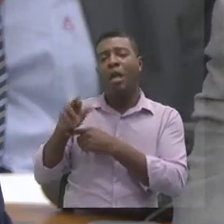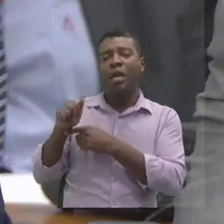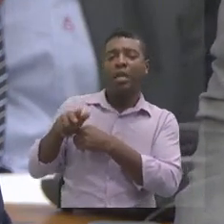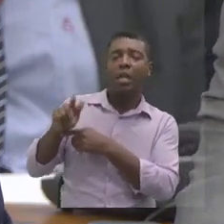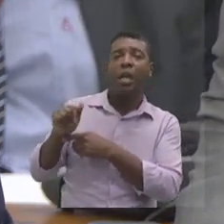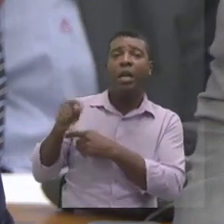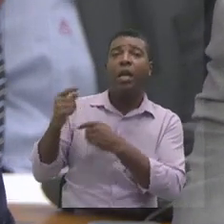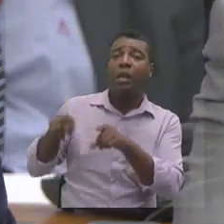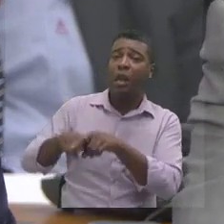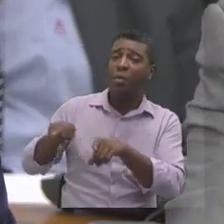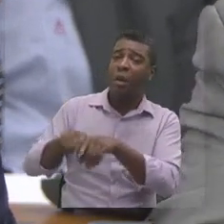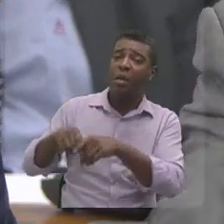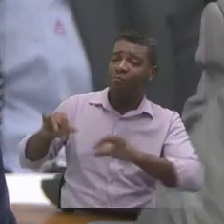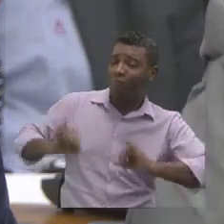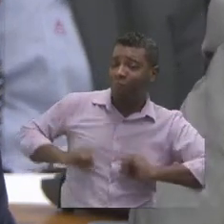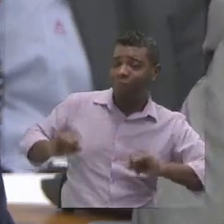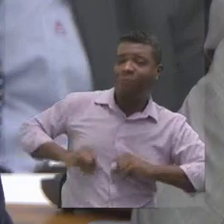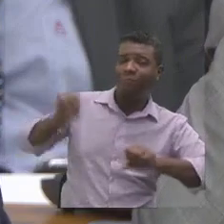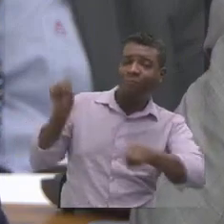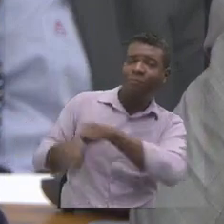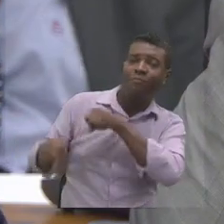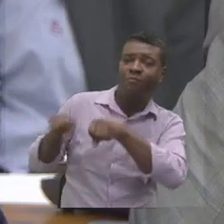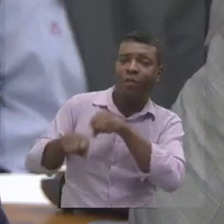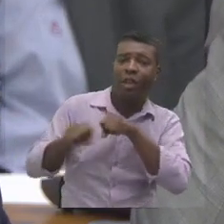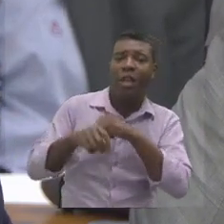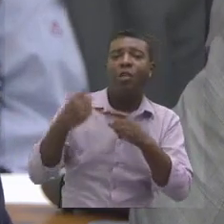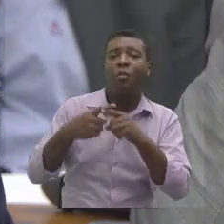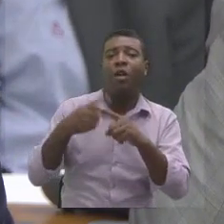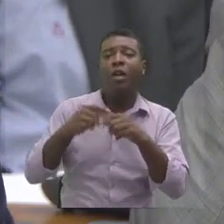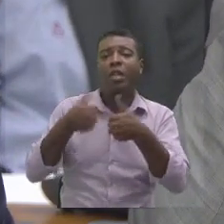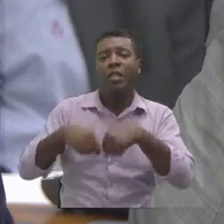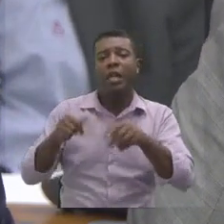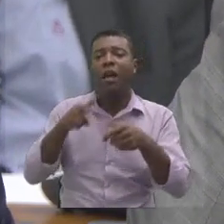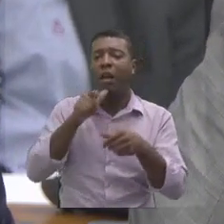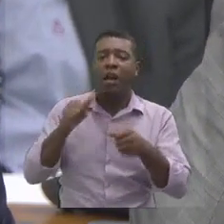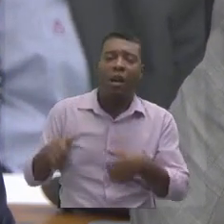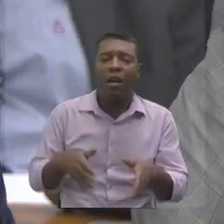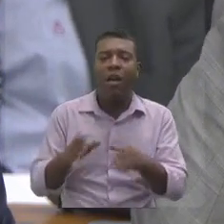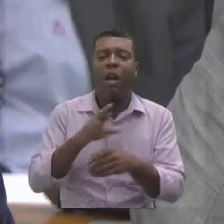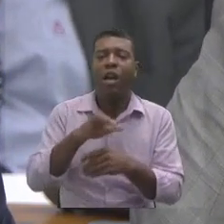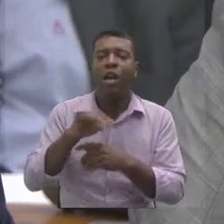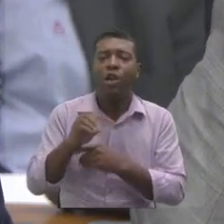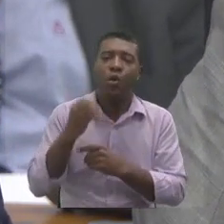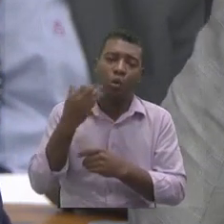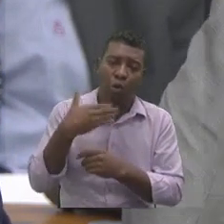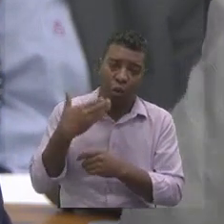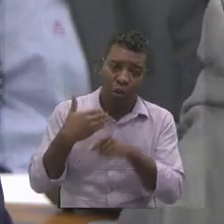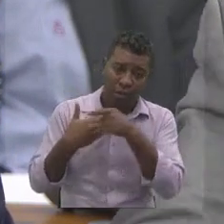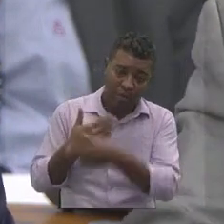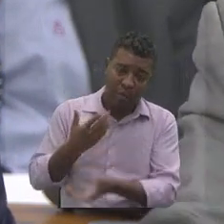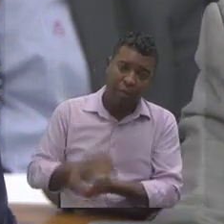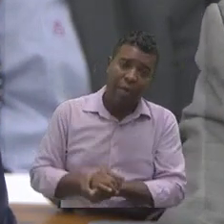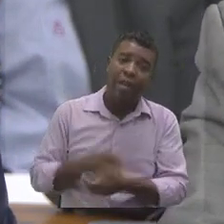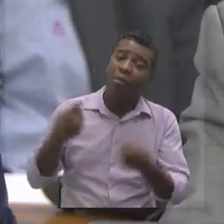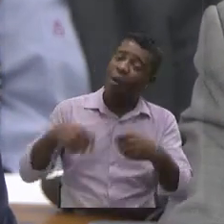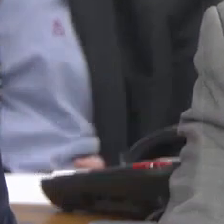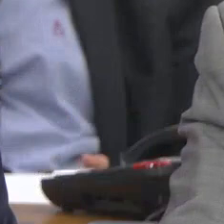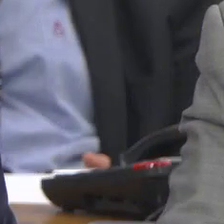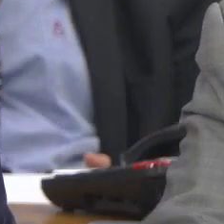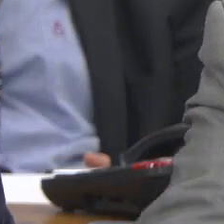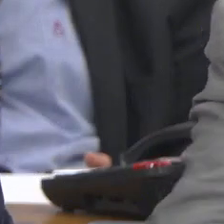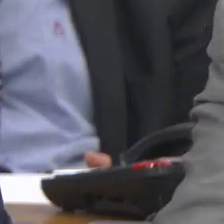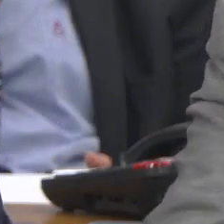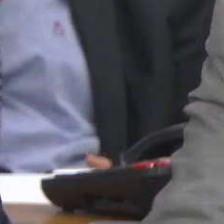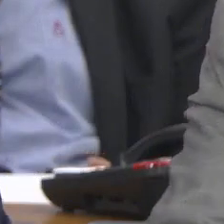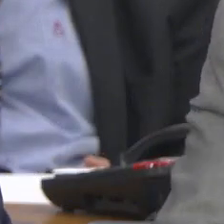que fazem parte da Bacia do Rio Doce dessa forma acredito que é extremamente viável e legítimo que a repactuação com a Vale